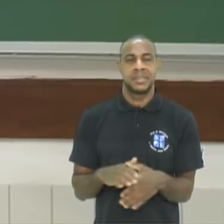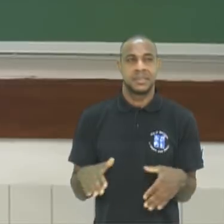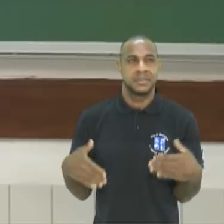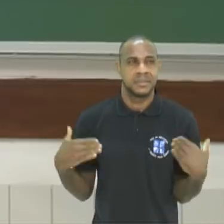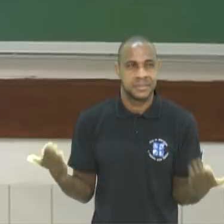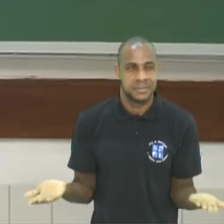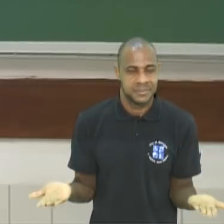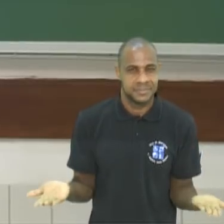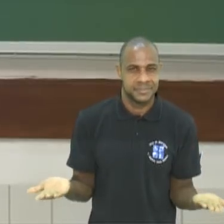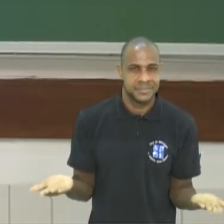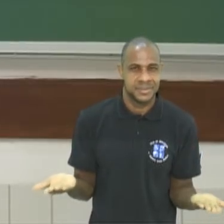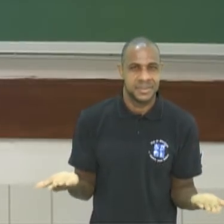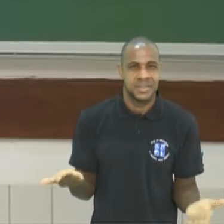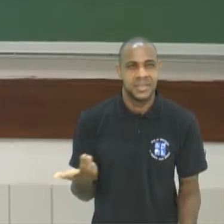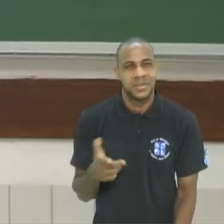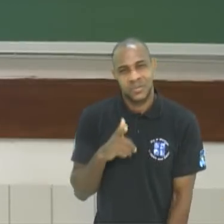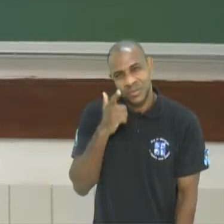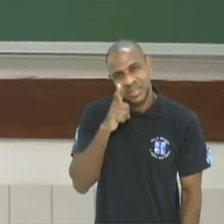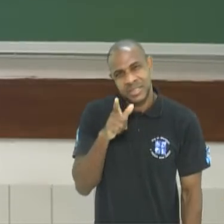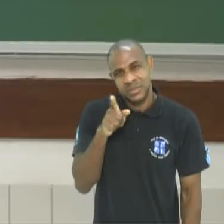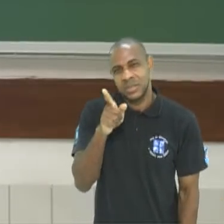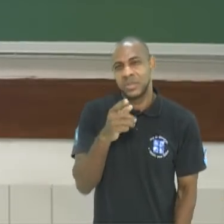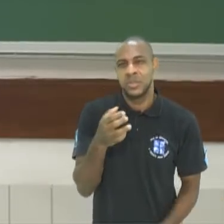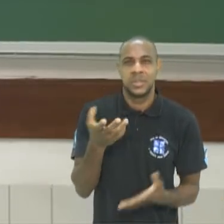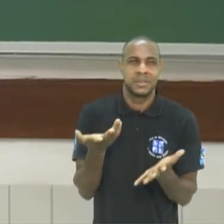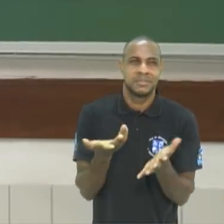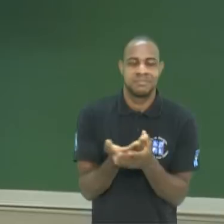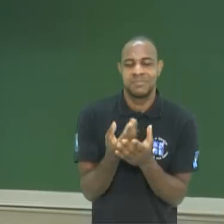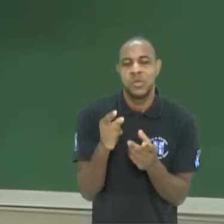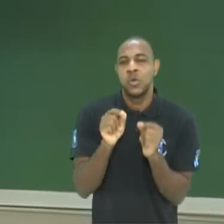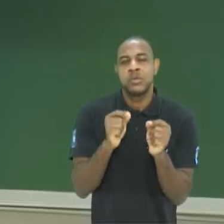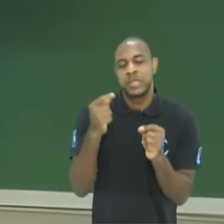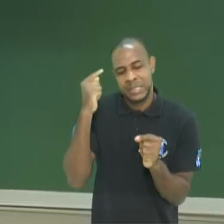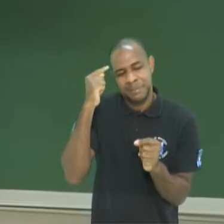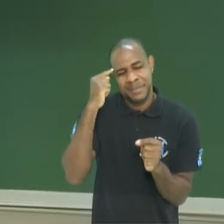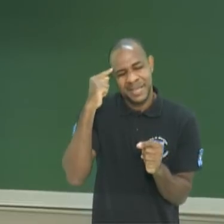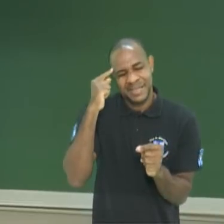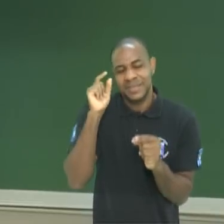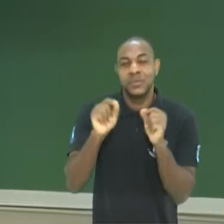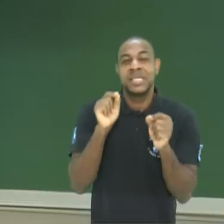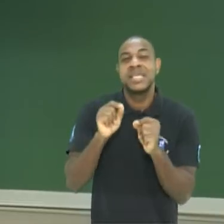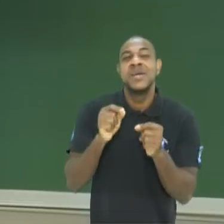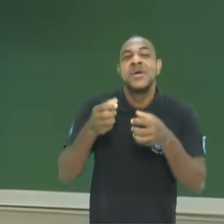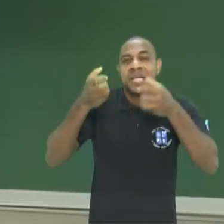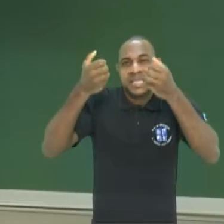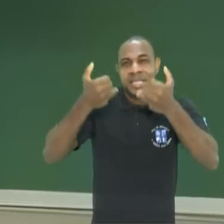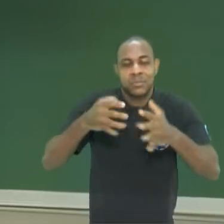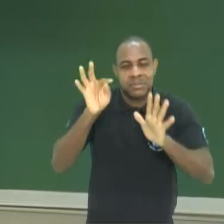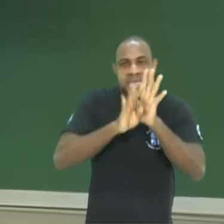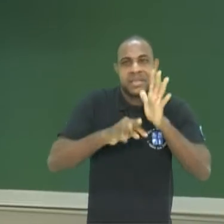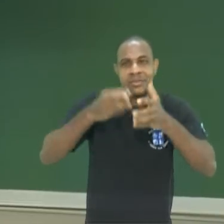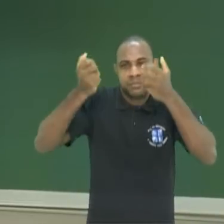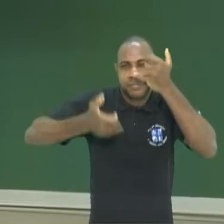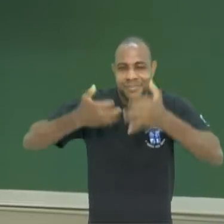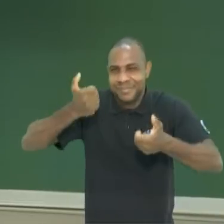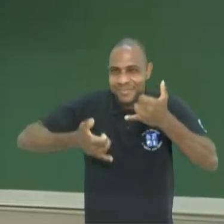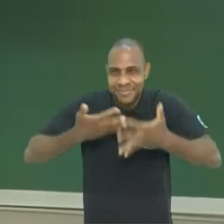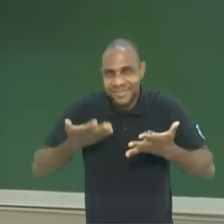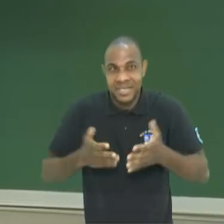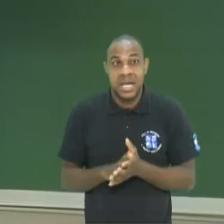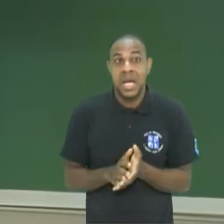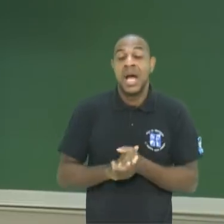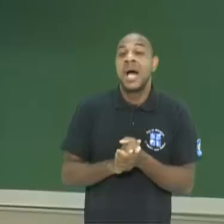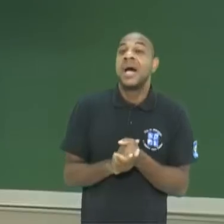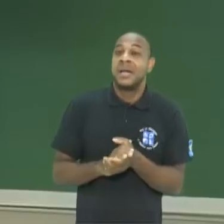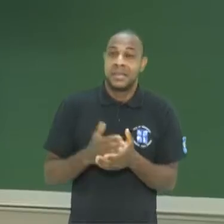Então, será que você conseguiu colocar aí com as suas palavras o que você pensa sobre o que é um texto dissertativo argumentativo? Lembrando que o texto